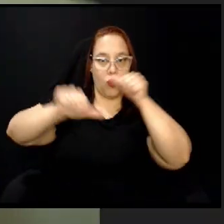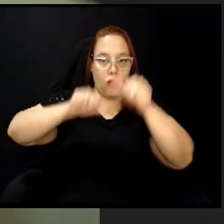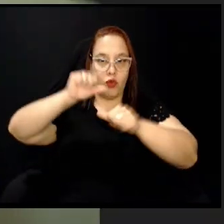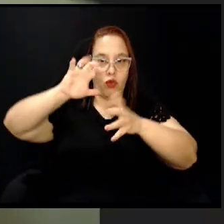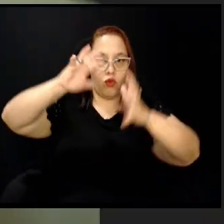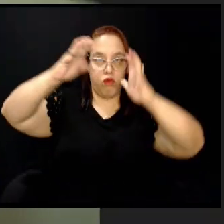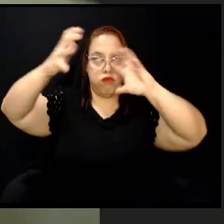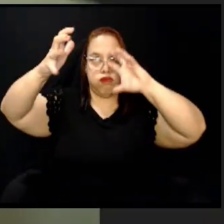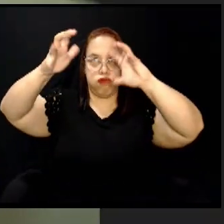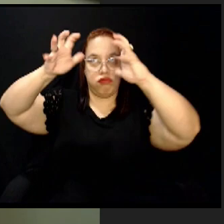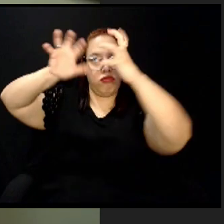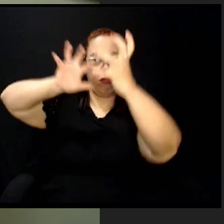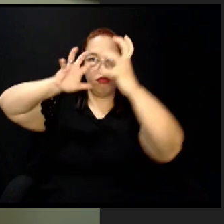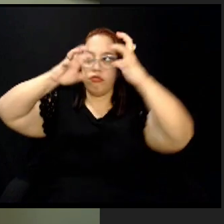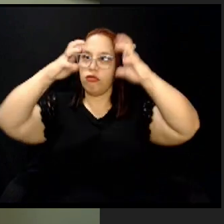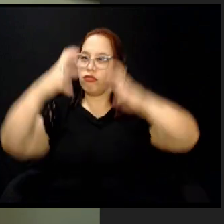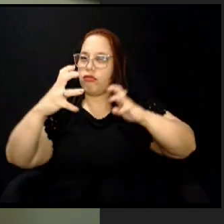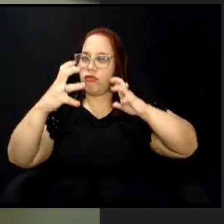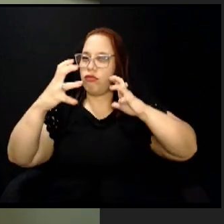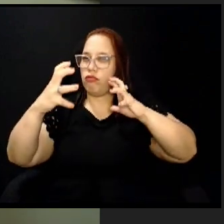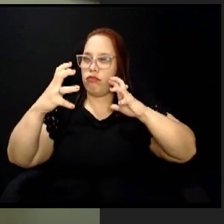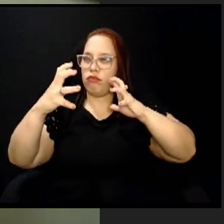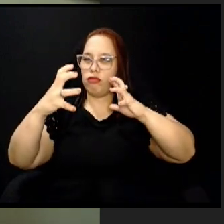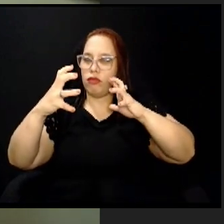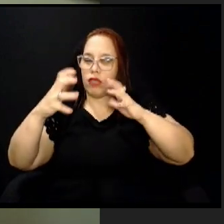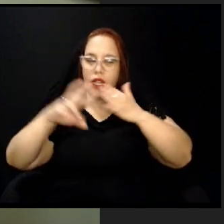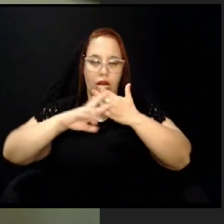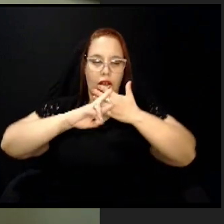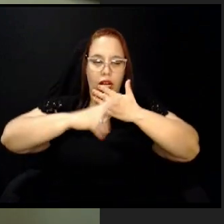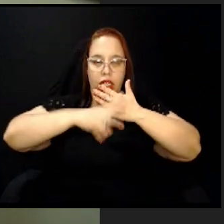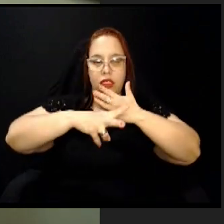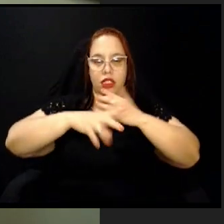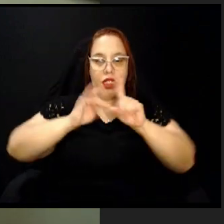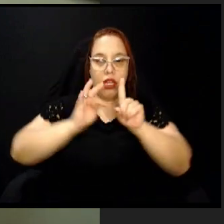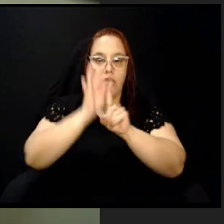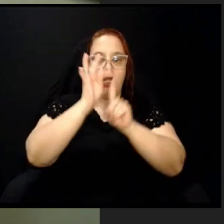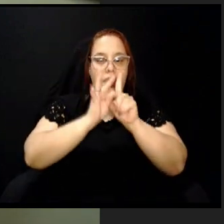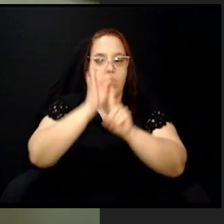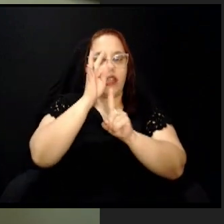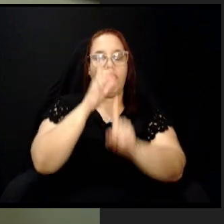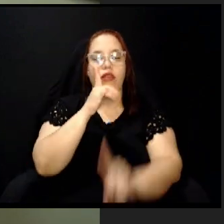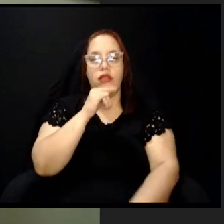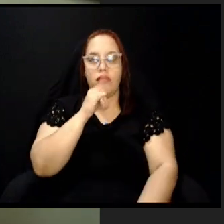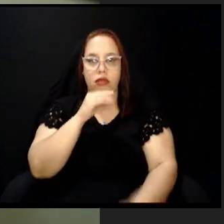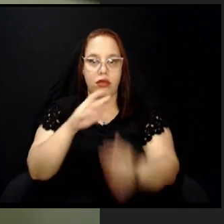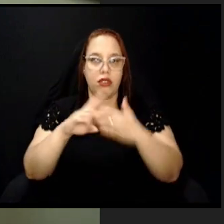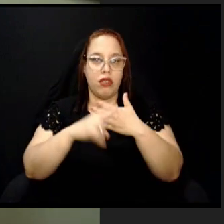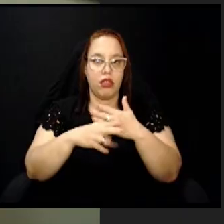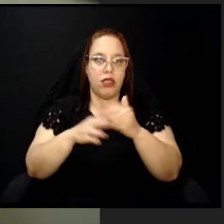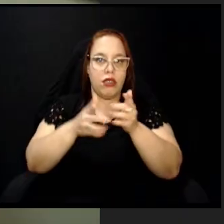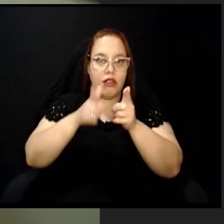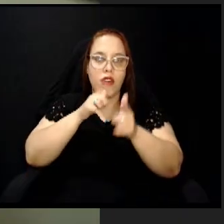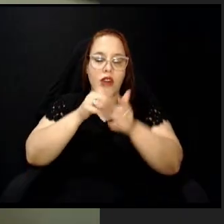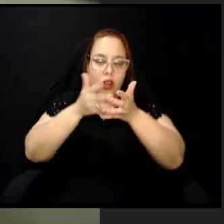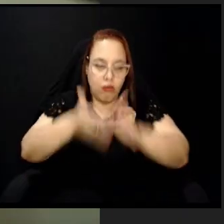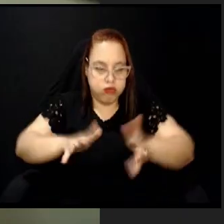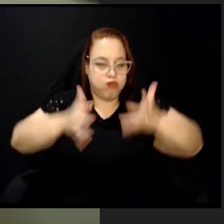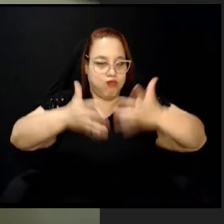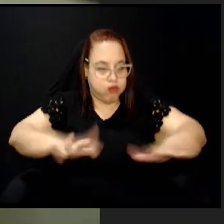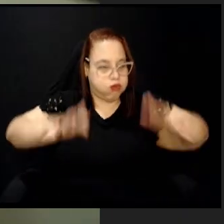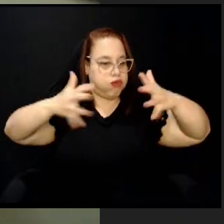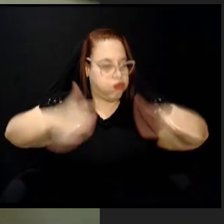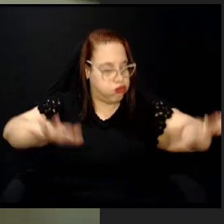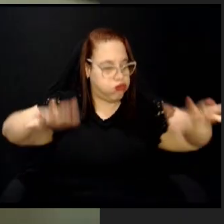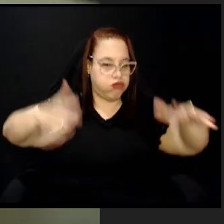gente tem, climática de maneira geral, que acaba impactando em temperatura de água, pode impactar também em corrente marítima,